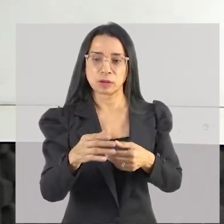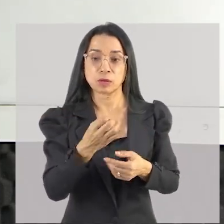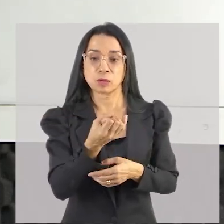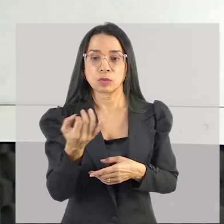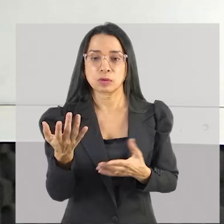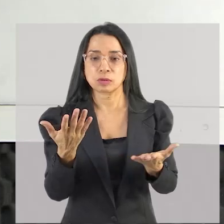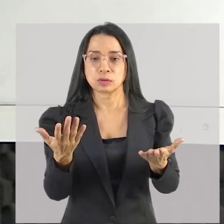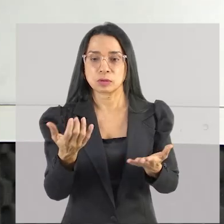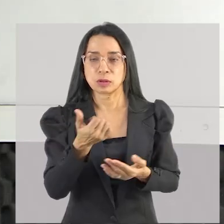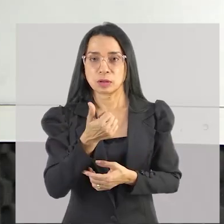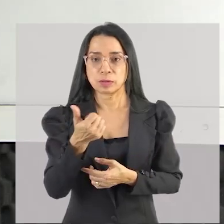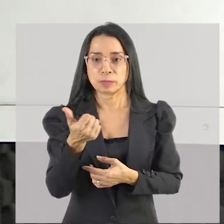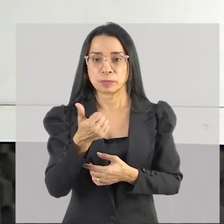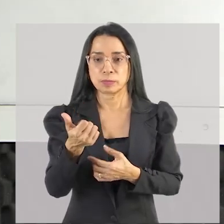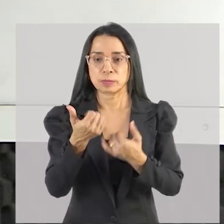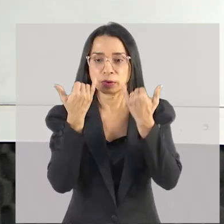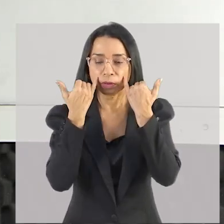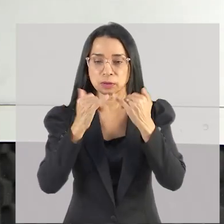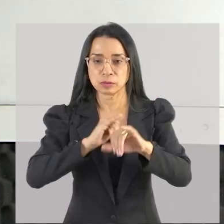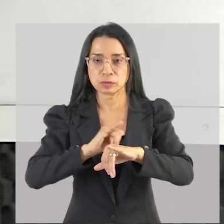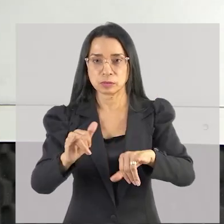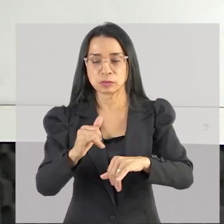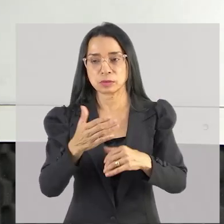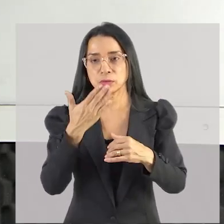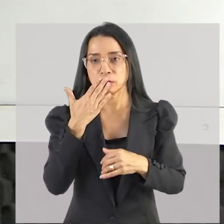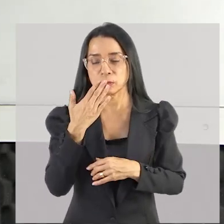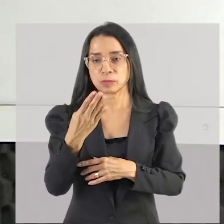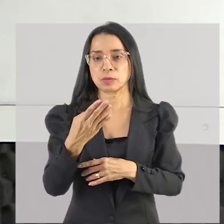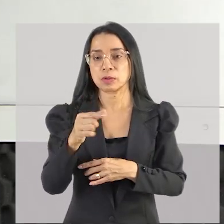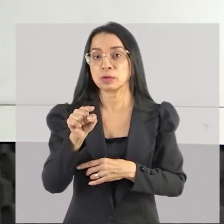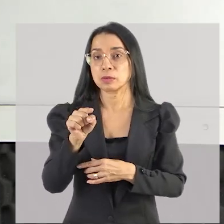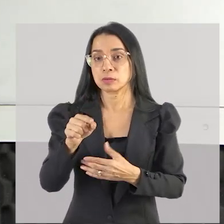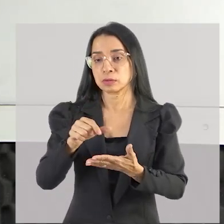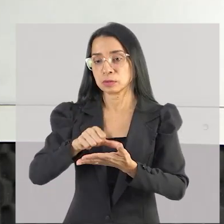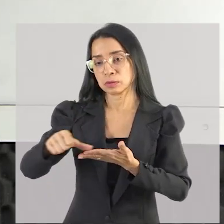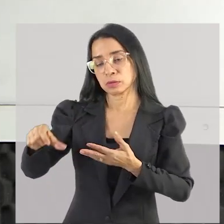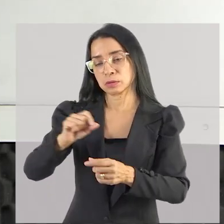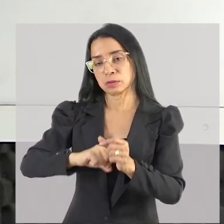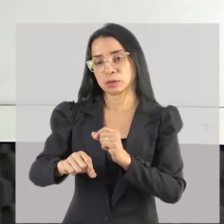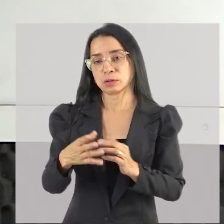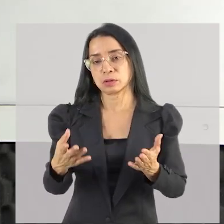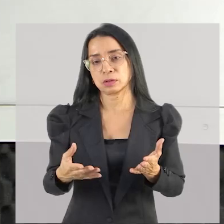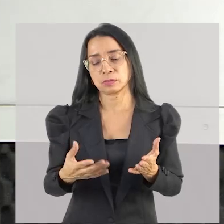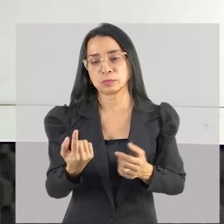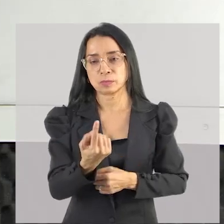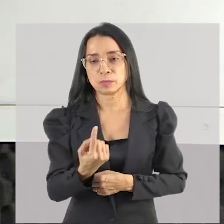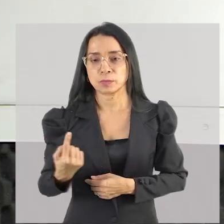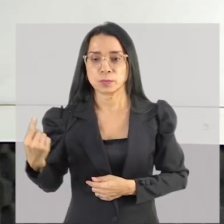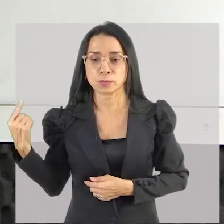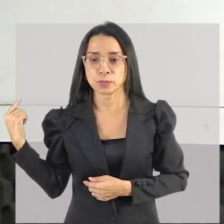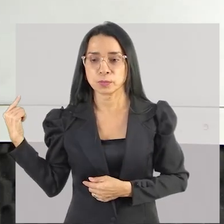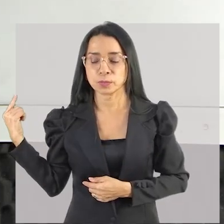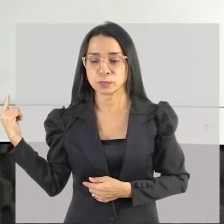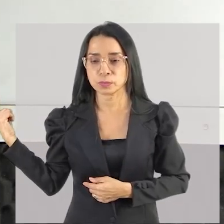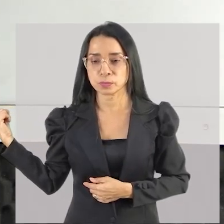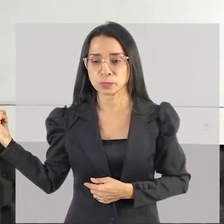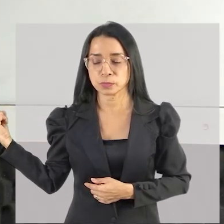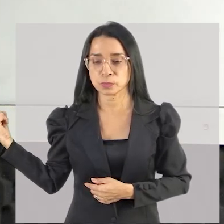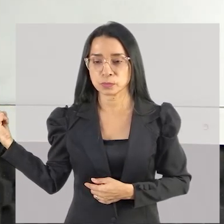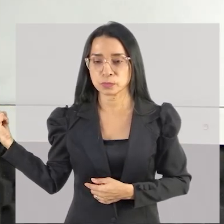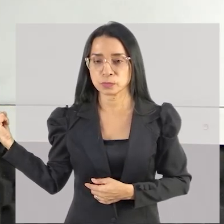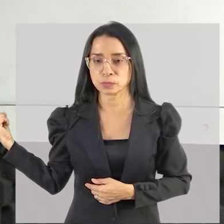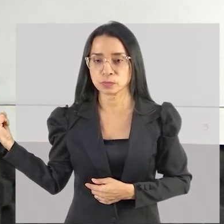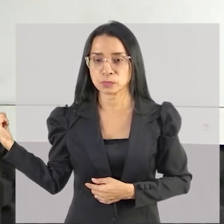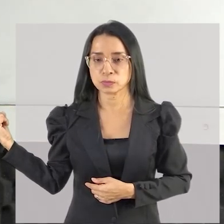vocês destacarem, né? Que diz o seguinte: a reprodução dessas larvas faz com que sua população multiplique-se